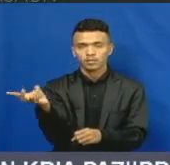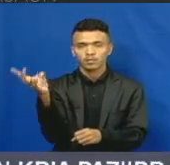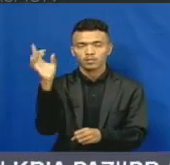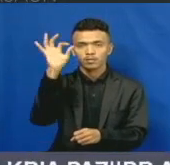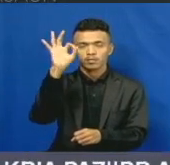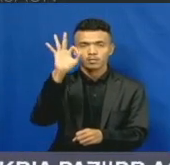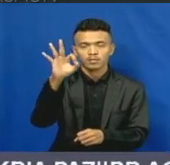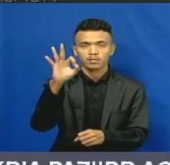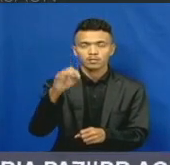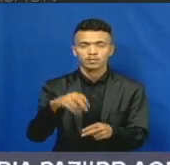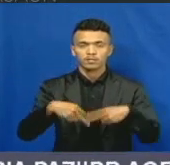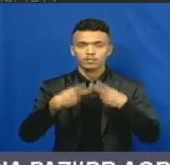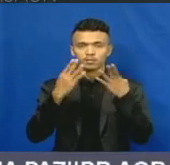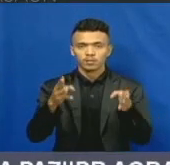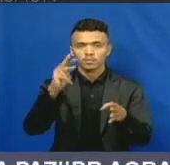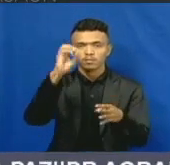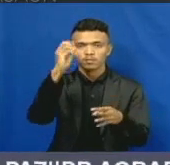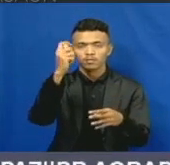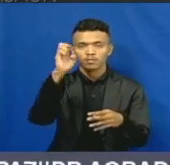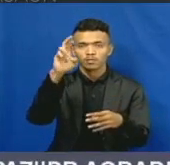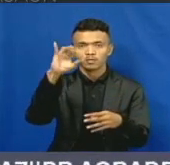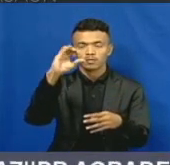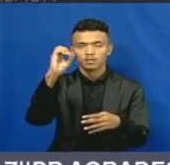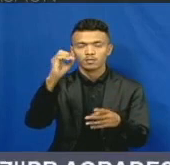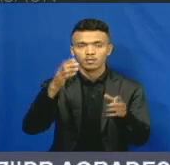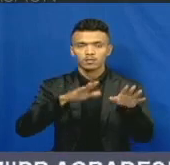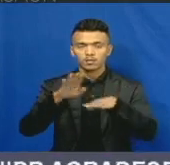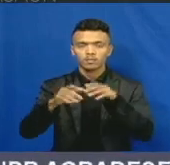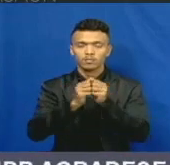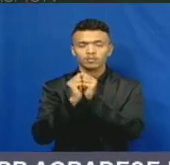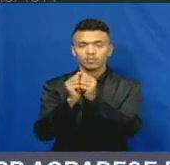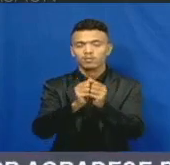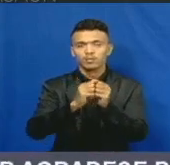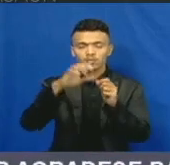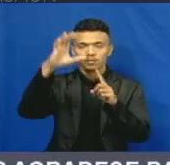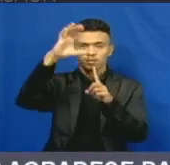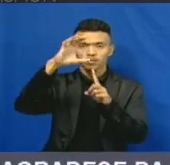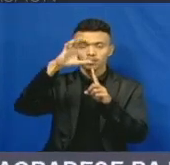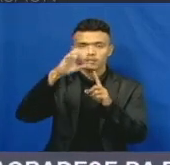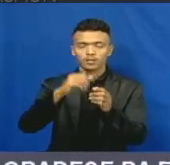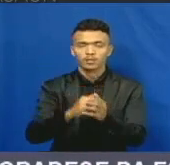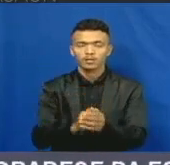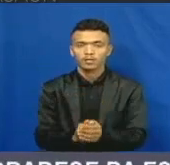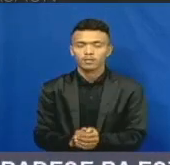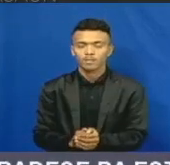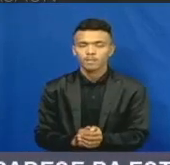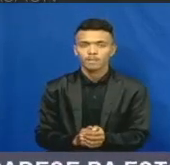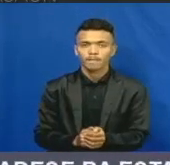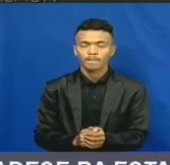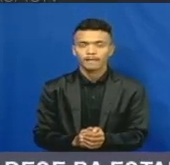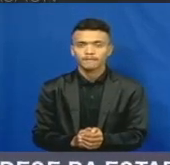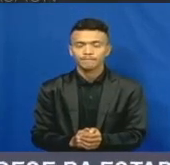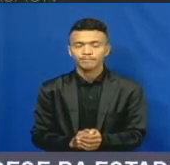resimbalo, saudoso Monteiro lao comando Sasan Tomás Anitai, ia oita oi bobo, usi